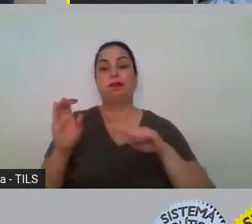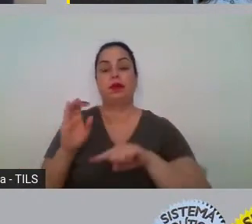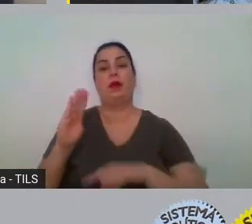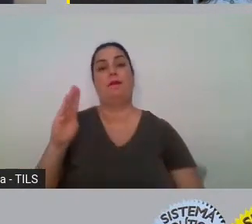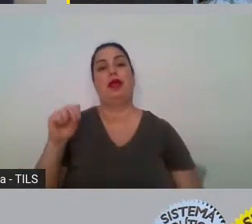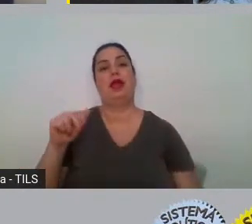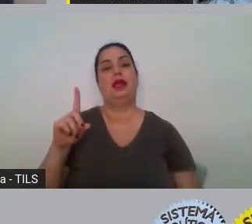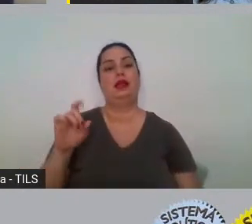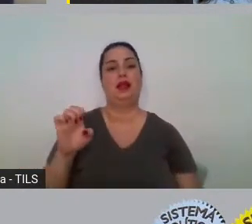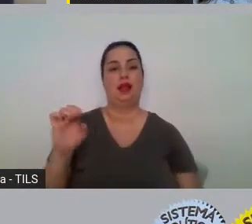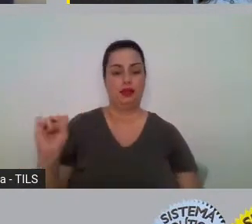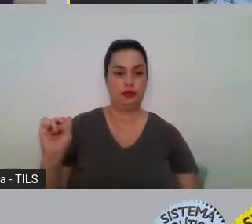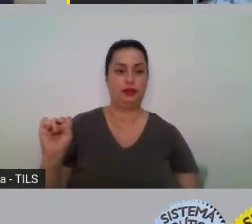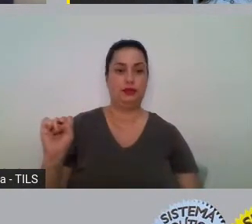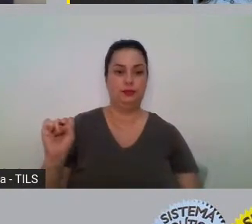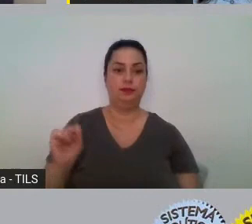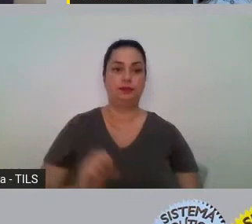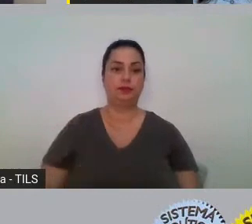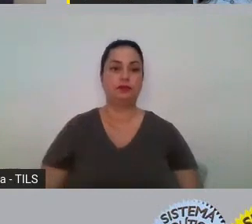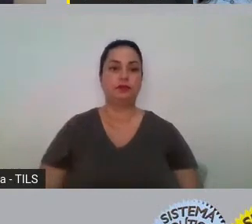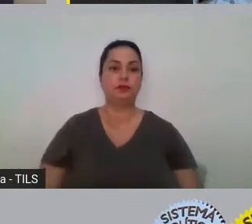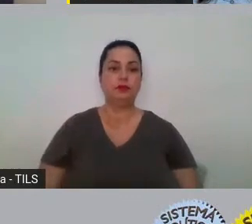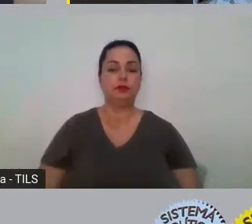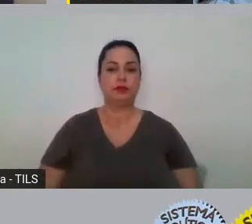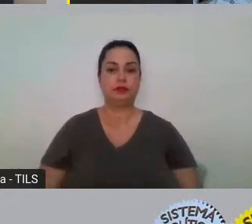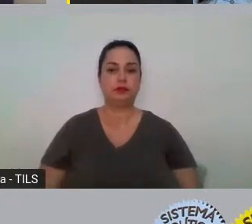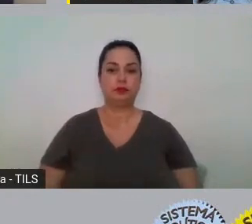estatais, em dívida pública, que tem comprometimento